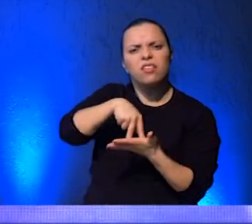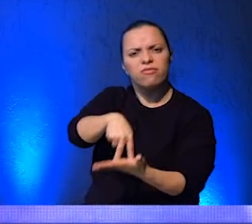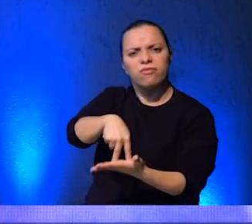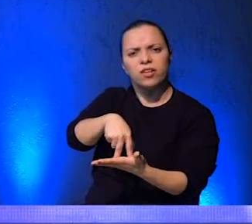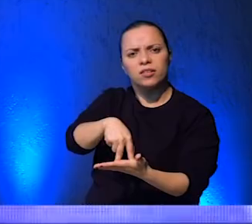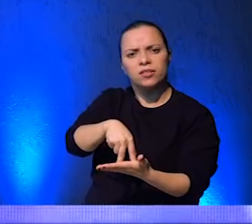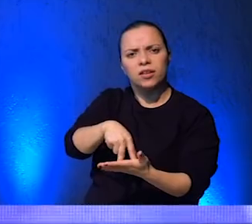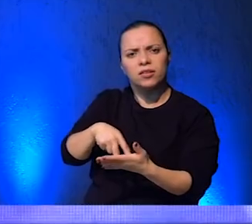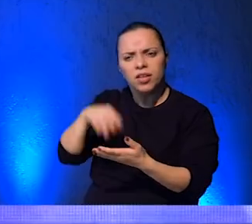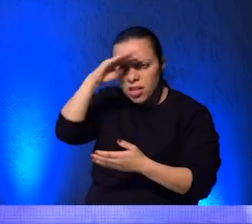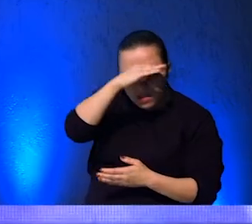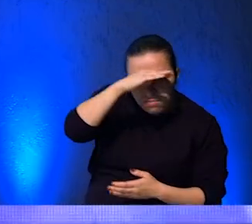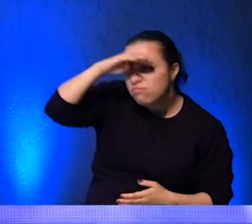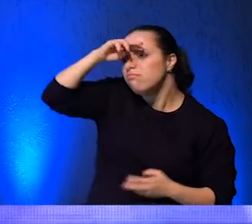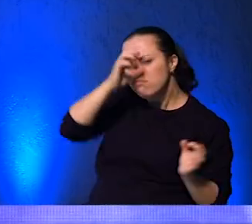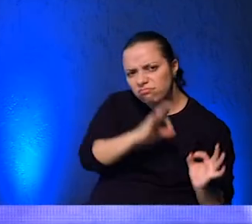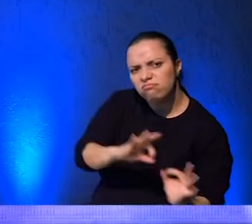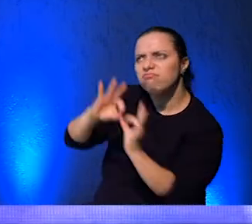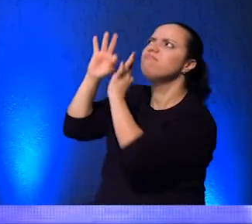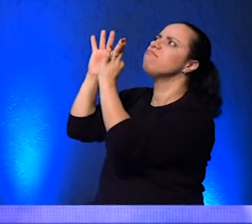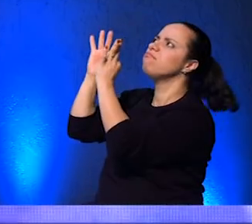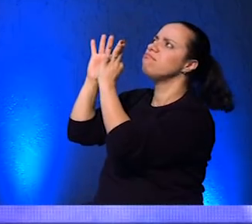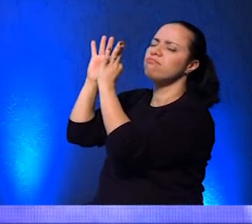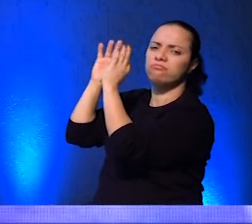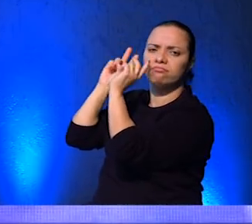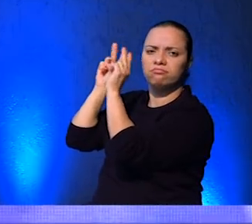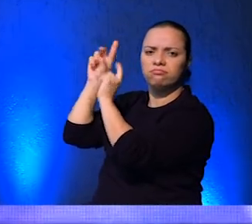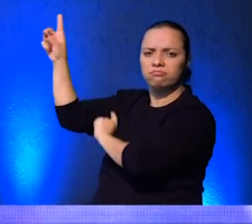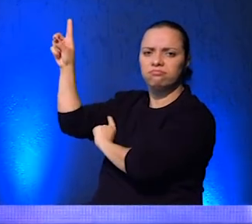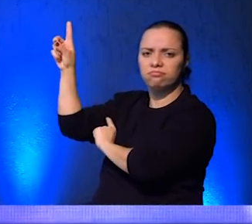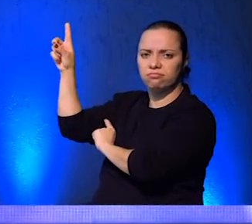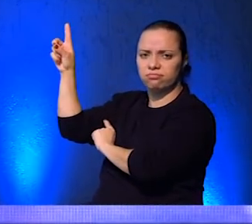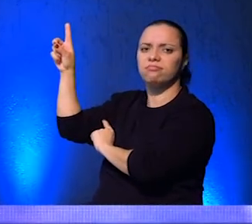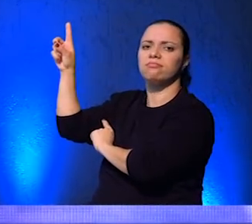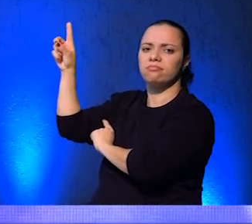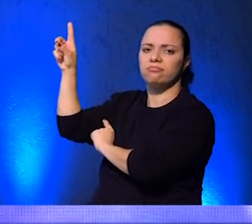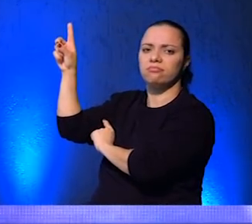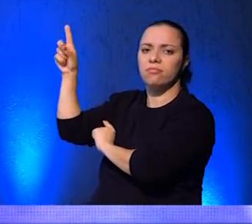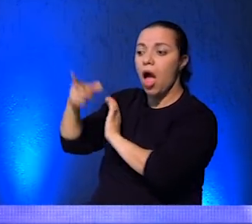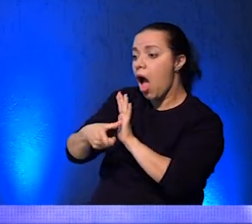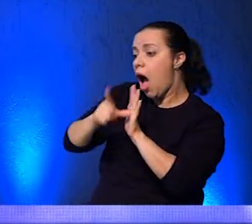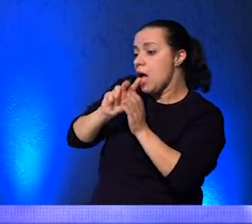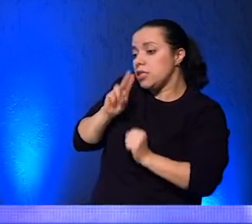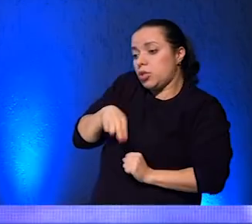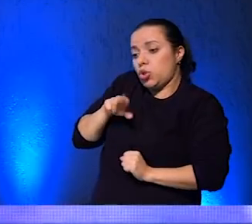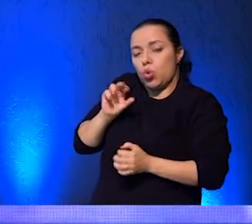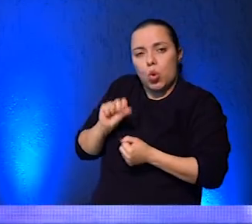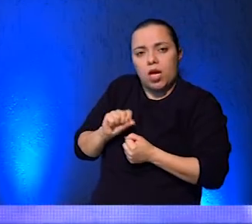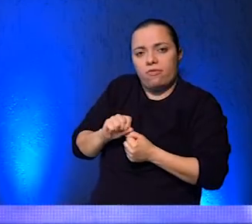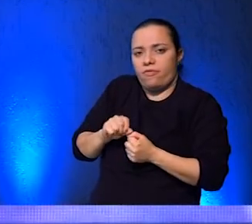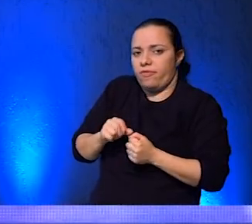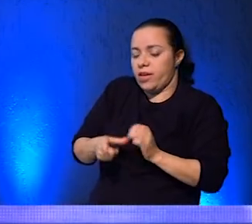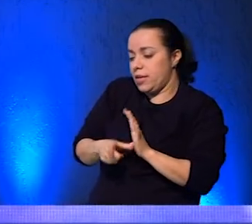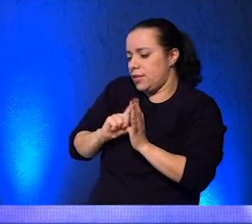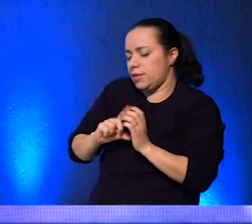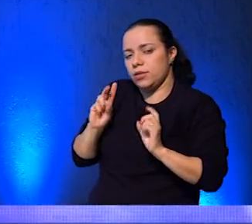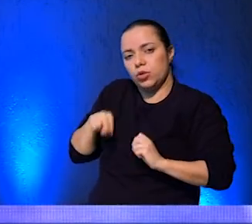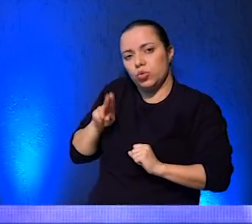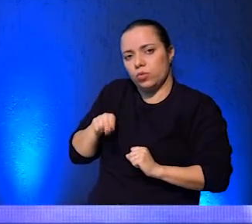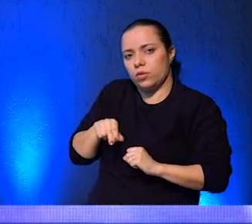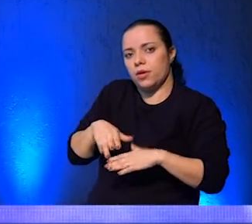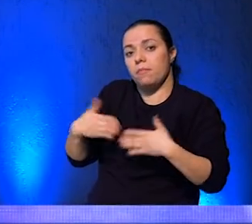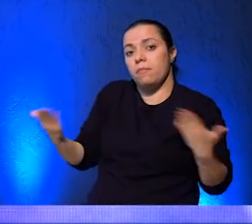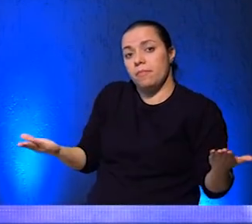encontro com deus é o momento de buscar a presença dele como você nunca buscou e